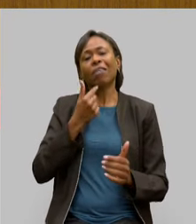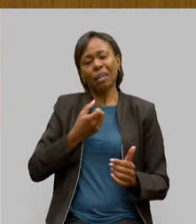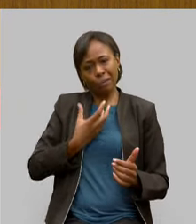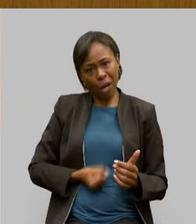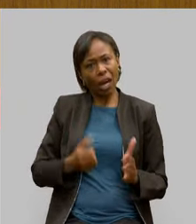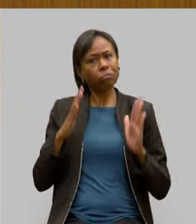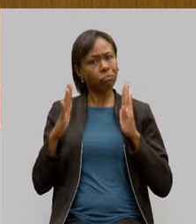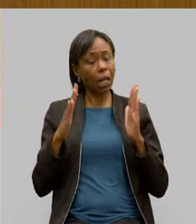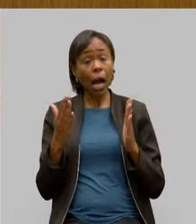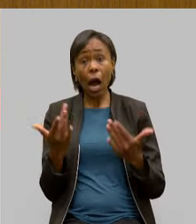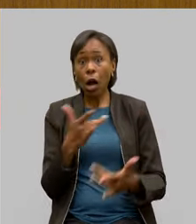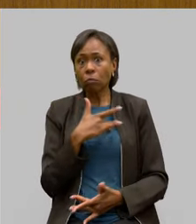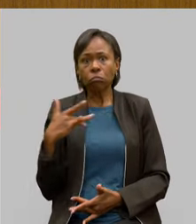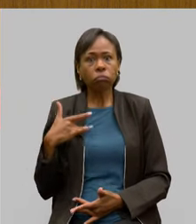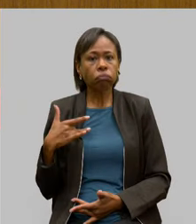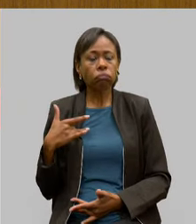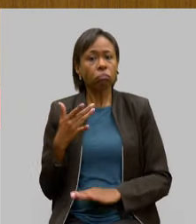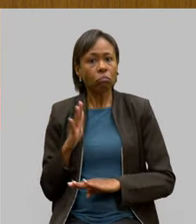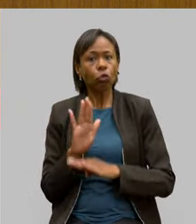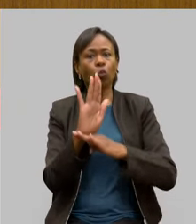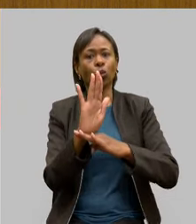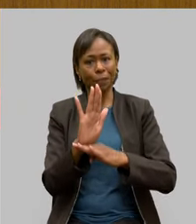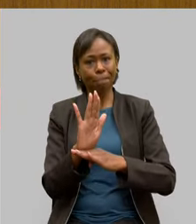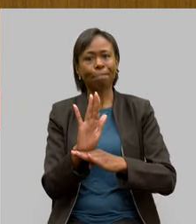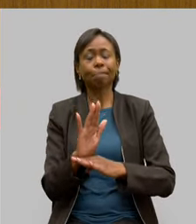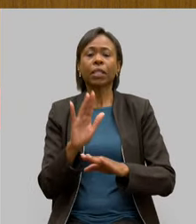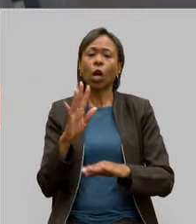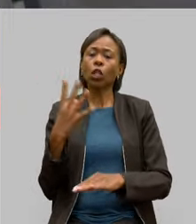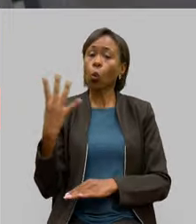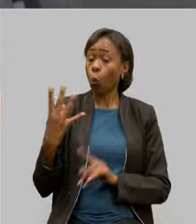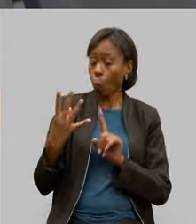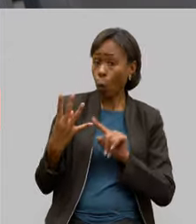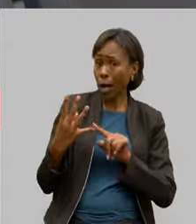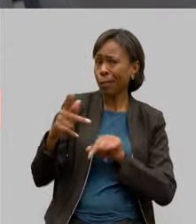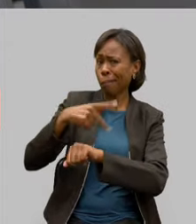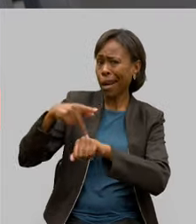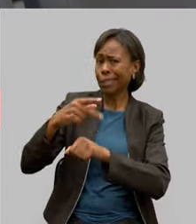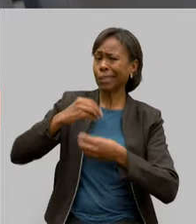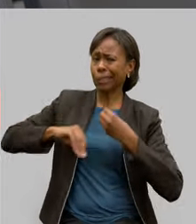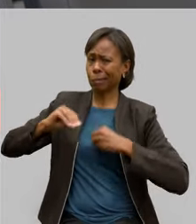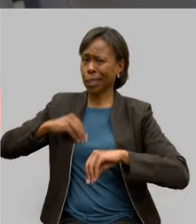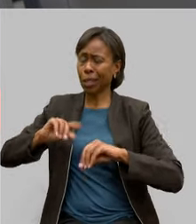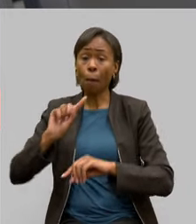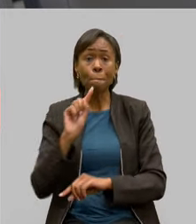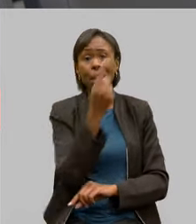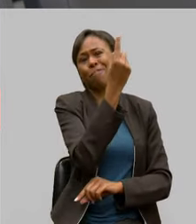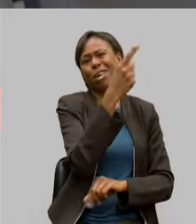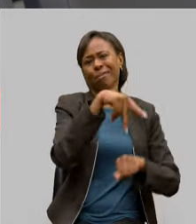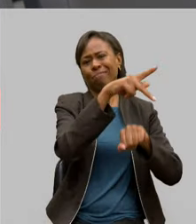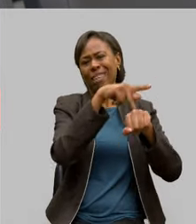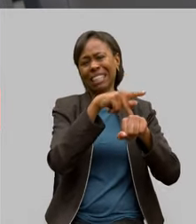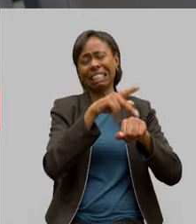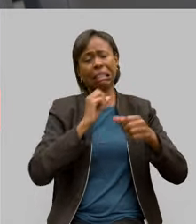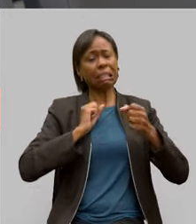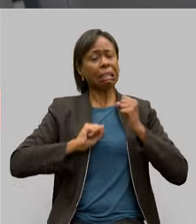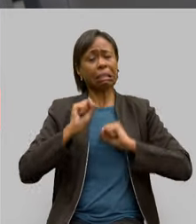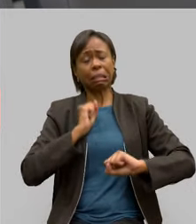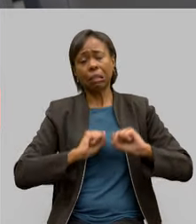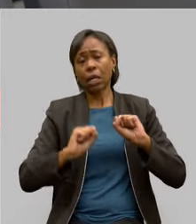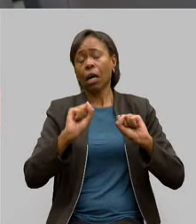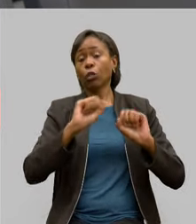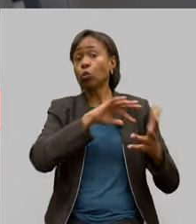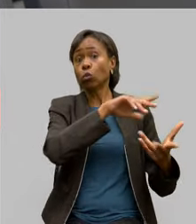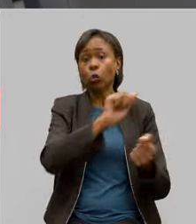pra saúde dessa mulher somos o quarto país em depressão somos o primeiro país de ansiedade no mundo e Minas Gerais é